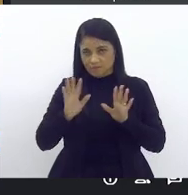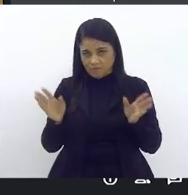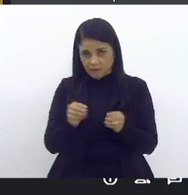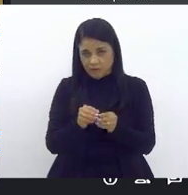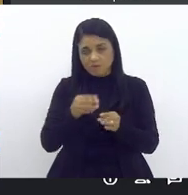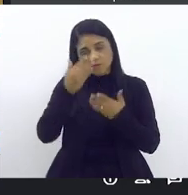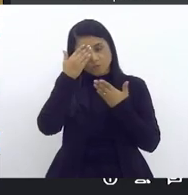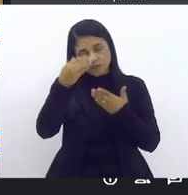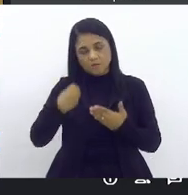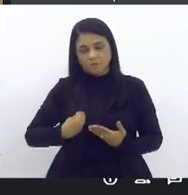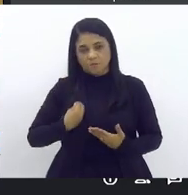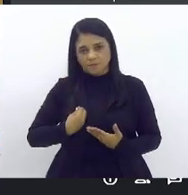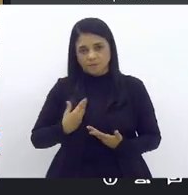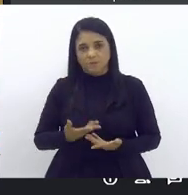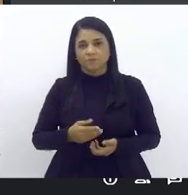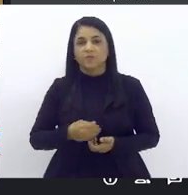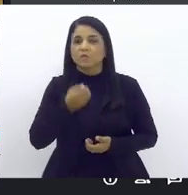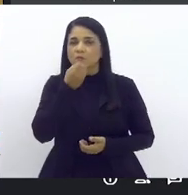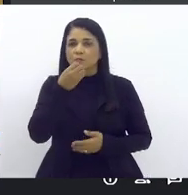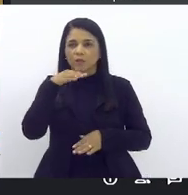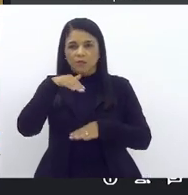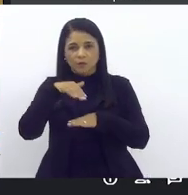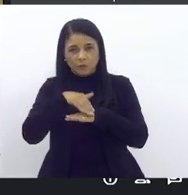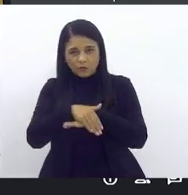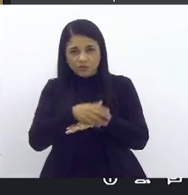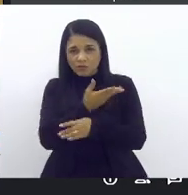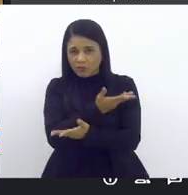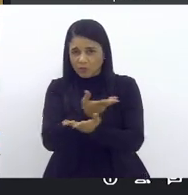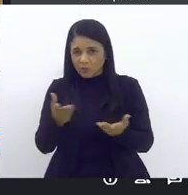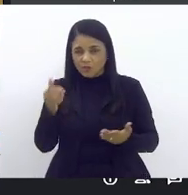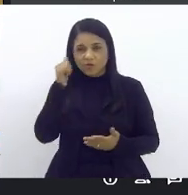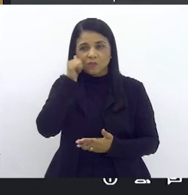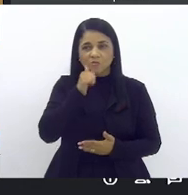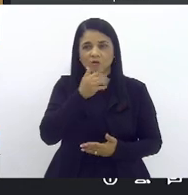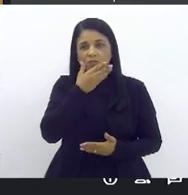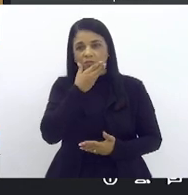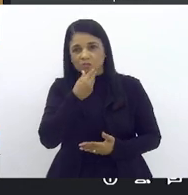presença. Boa noite a todos, a todas, a